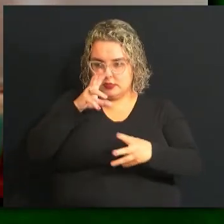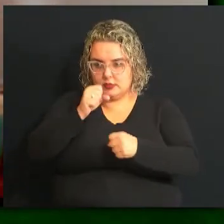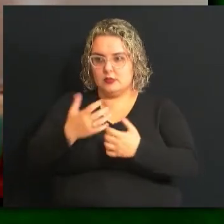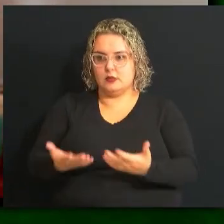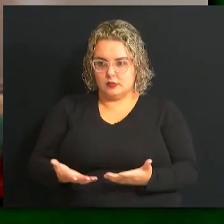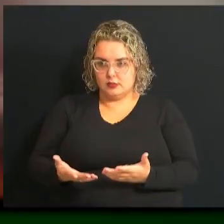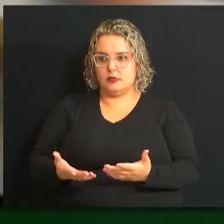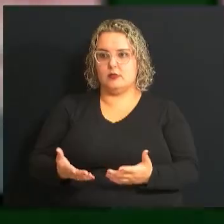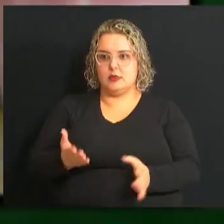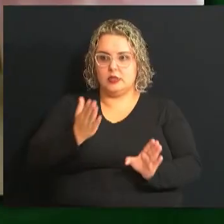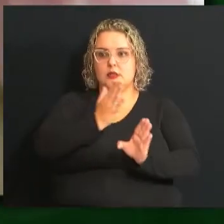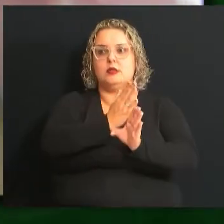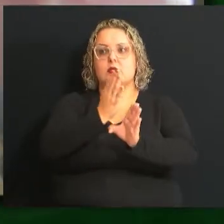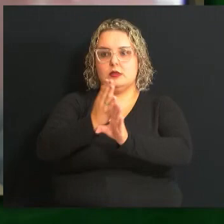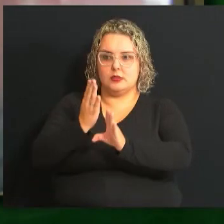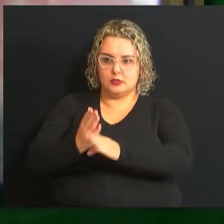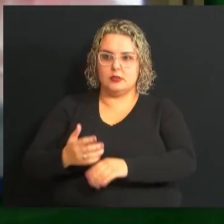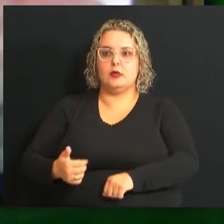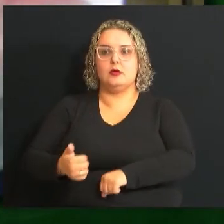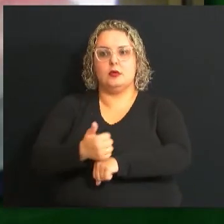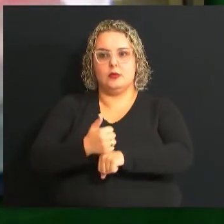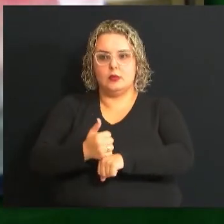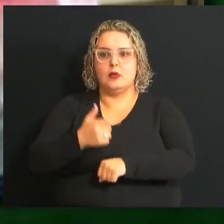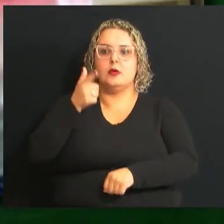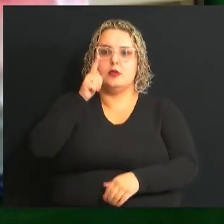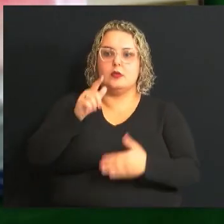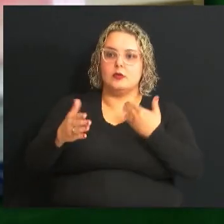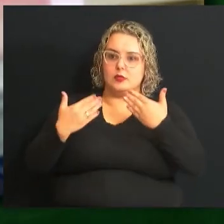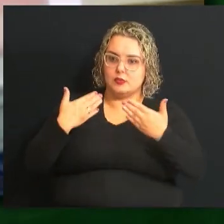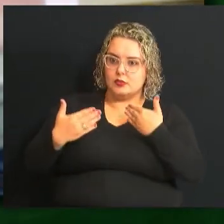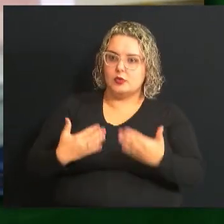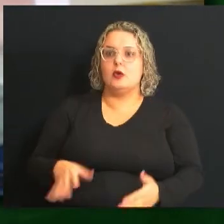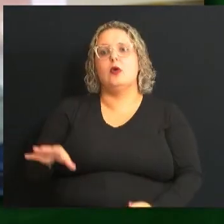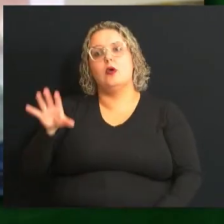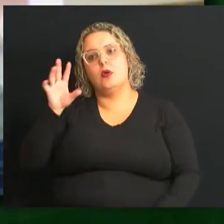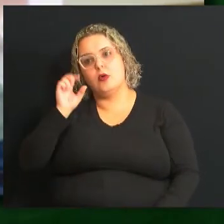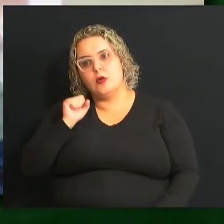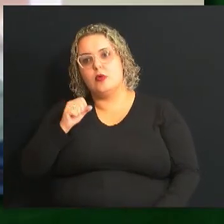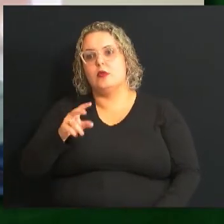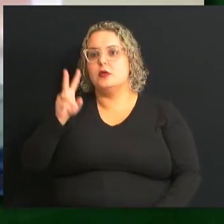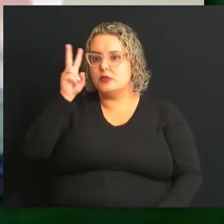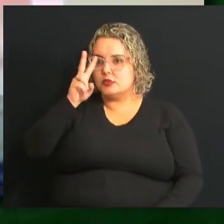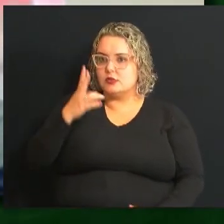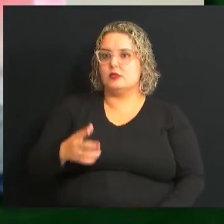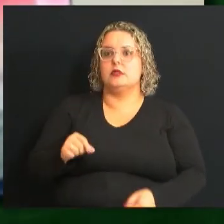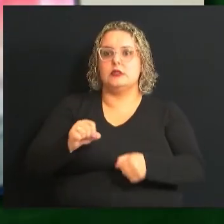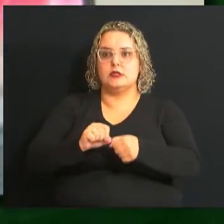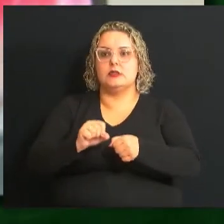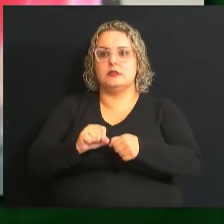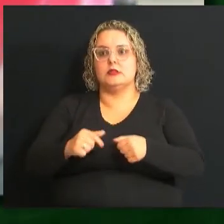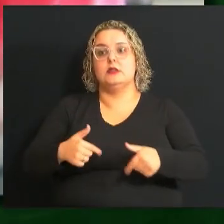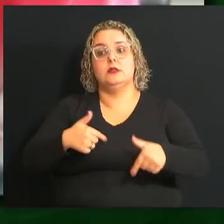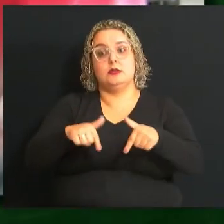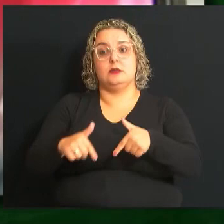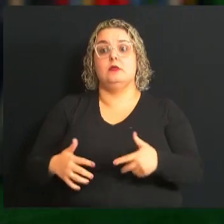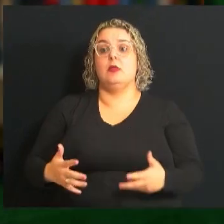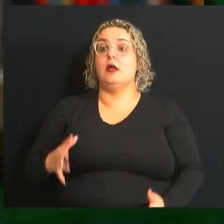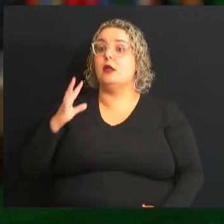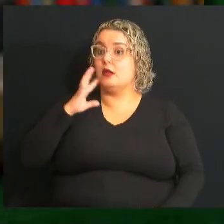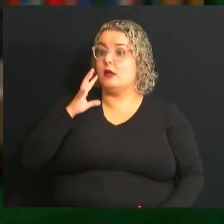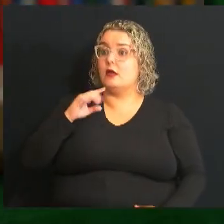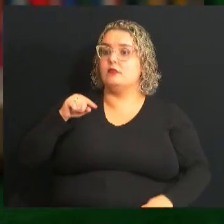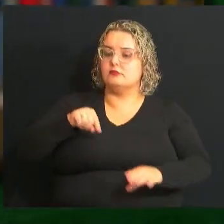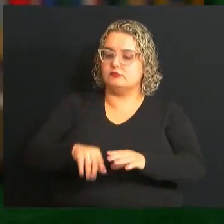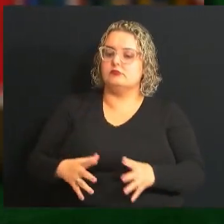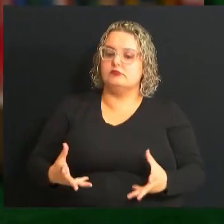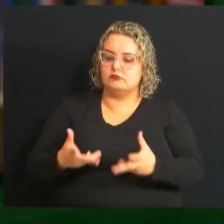gente encontra também profissionais que conseguem dialogar, conseguem ouvir a escola e fazer um trabalho bem legal, bem profícuo, mas isso é um problema muito